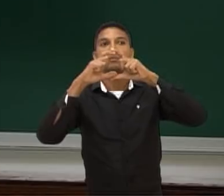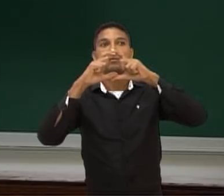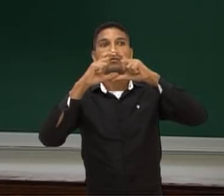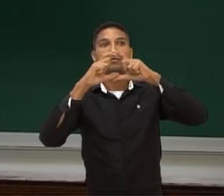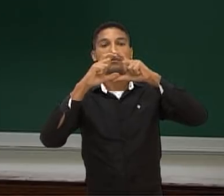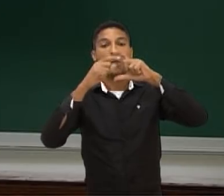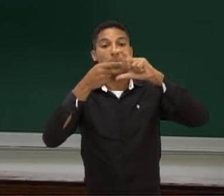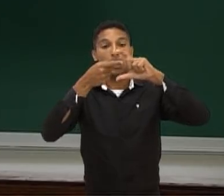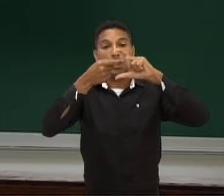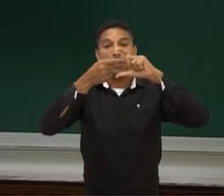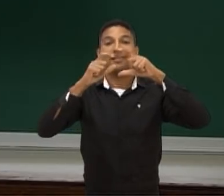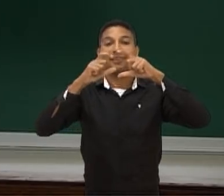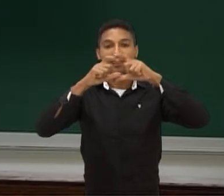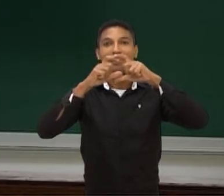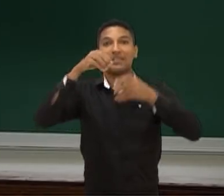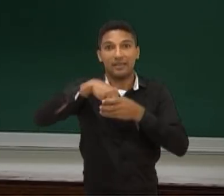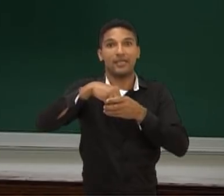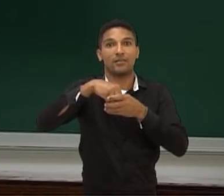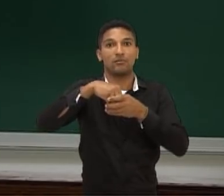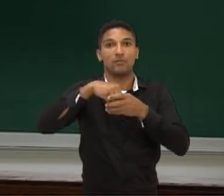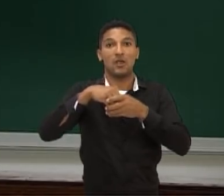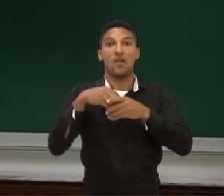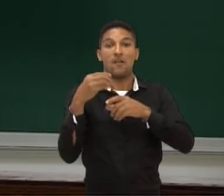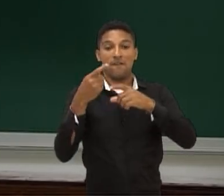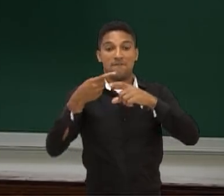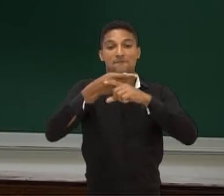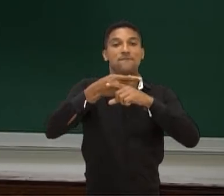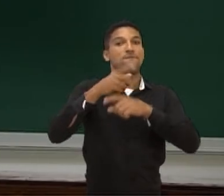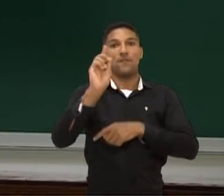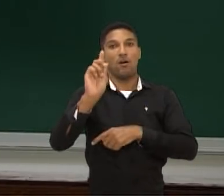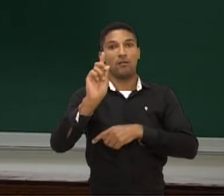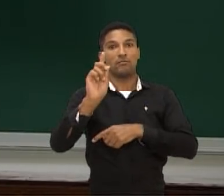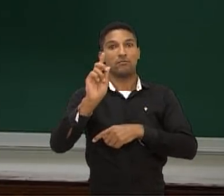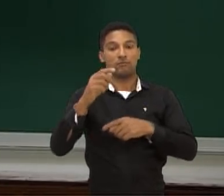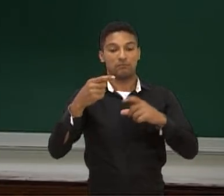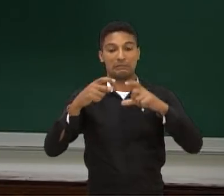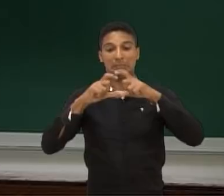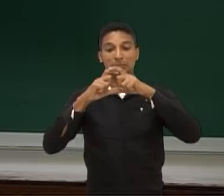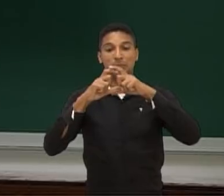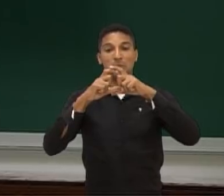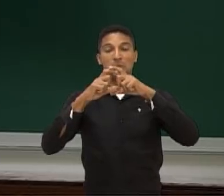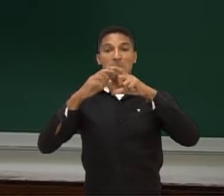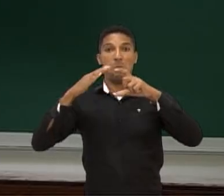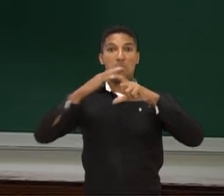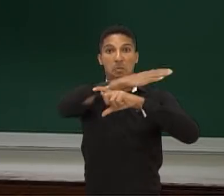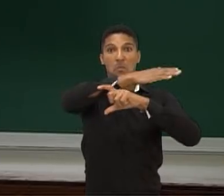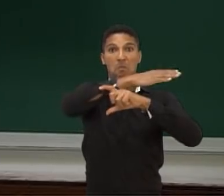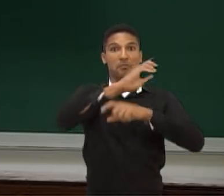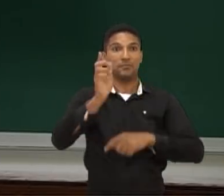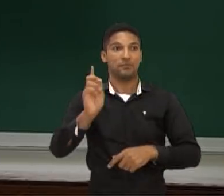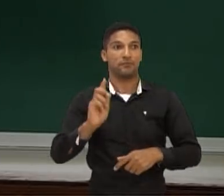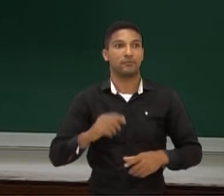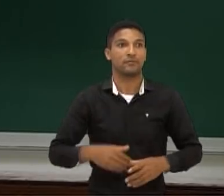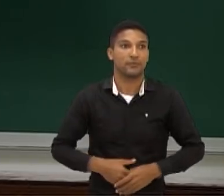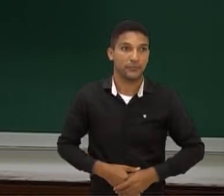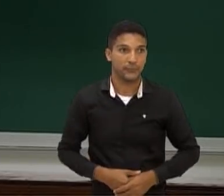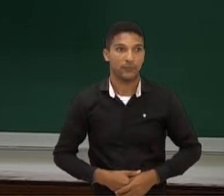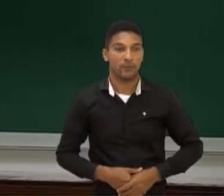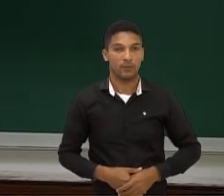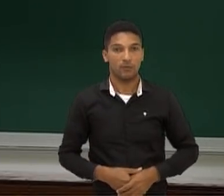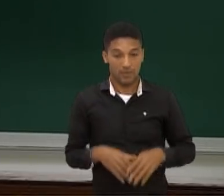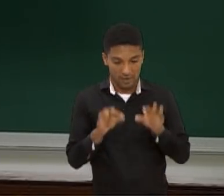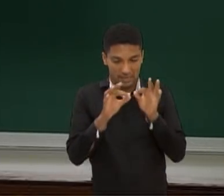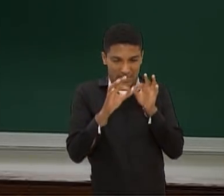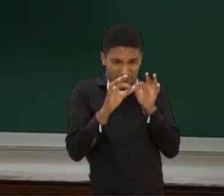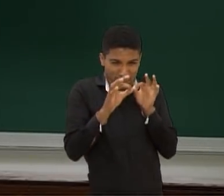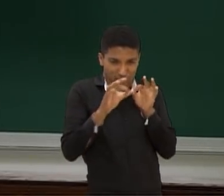só que eu estou falando dentro, ele não pode pular para fora, tá? Ó, ele não pode pular para fora aqui desse contorno do polígono,